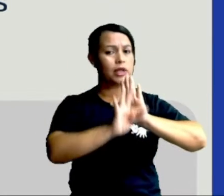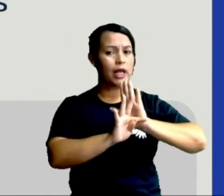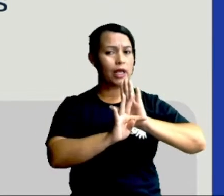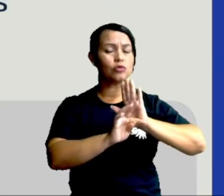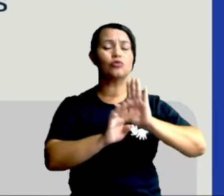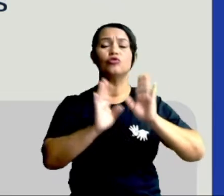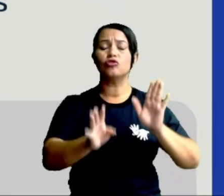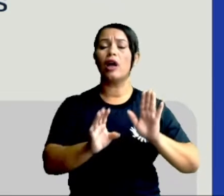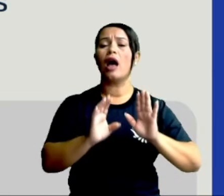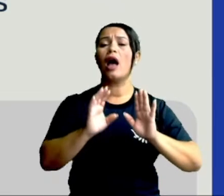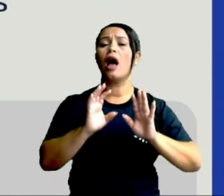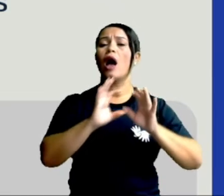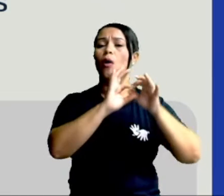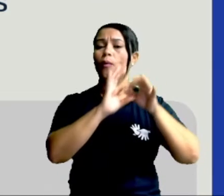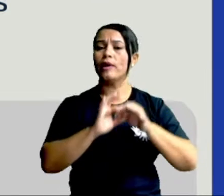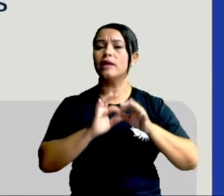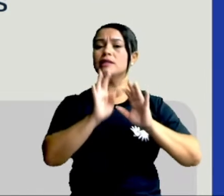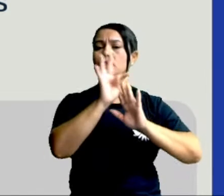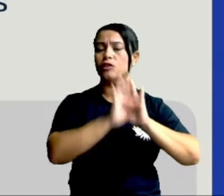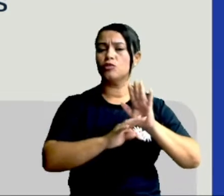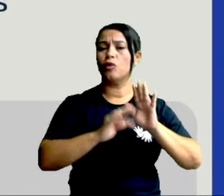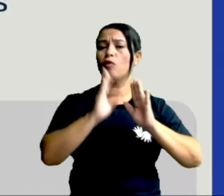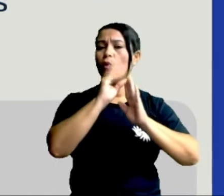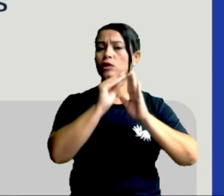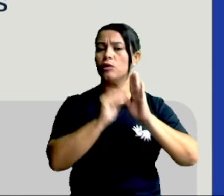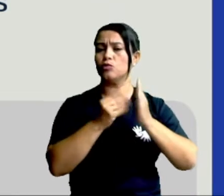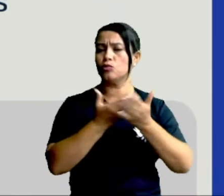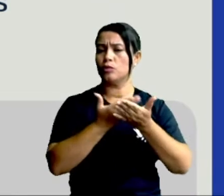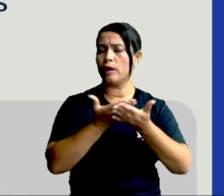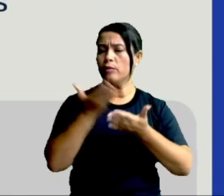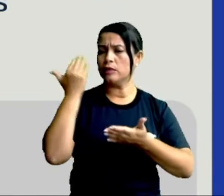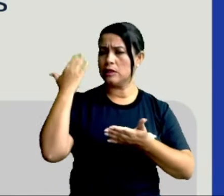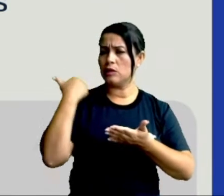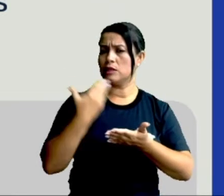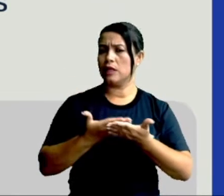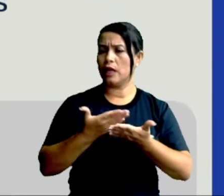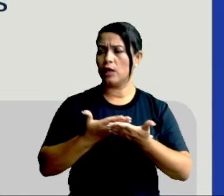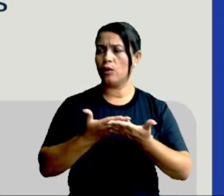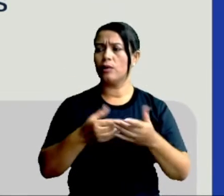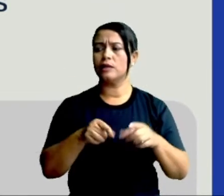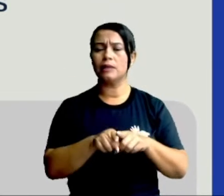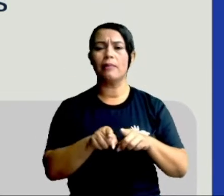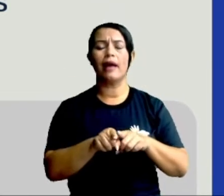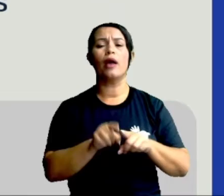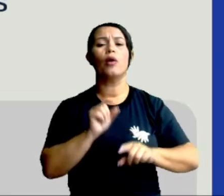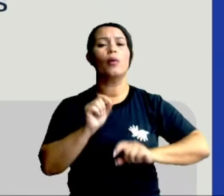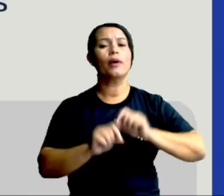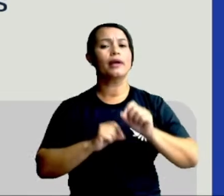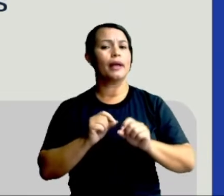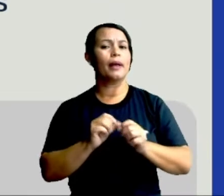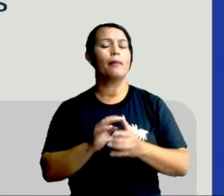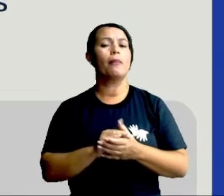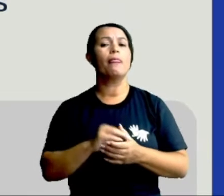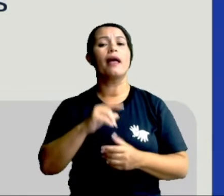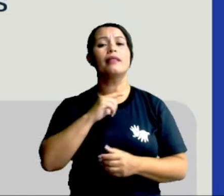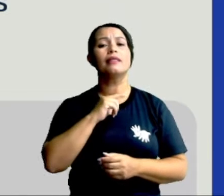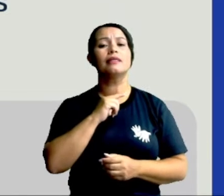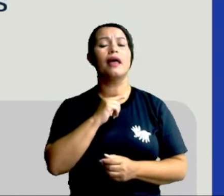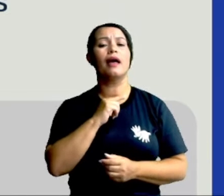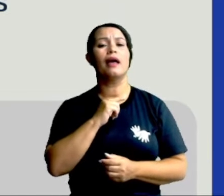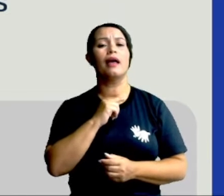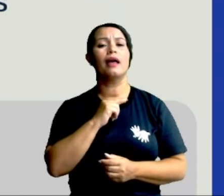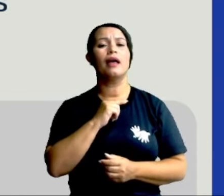coerência textual, que foi o conteúdo que estudamos nas aulas anteriores, nas duas aulas anteriores, ela tem a ver,